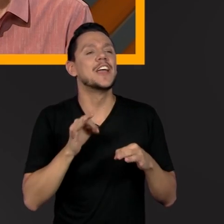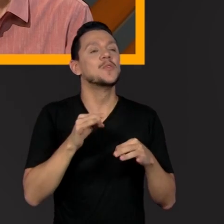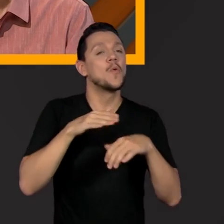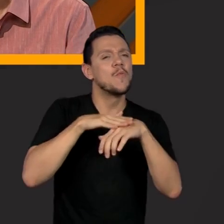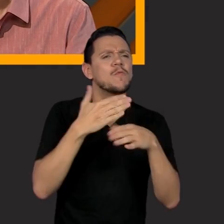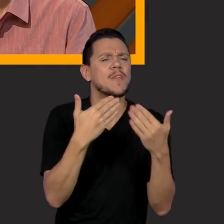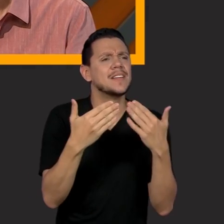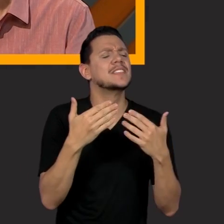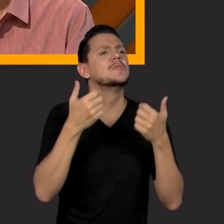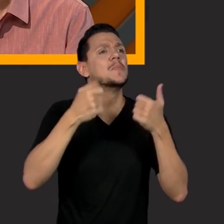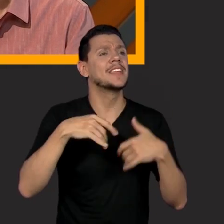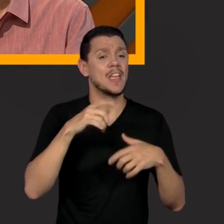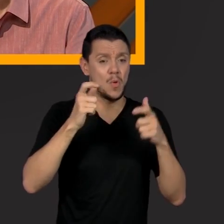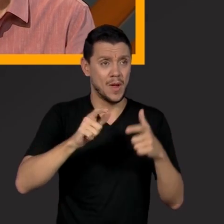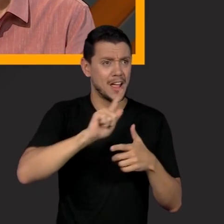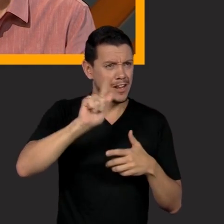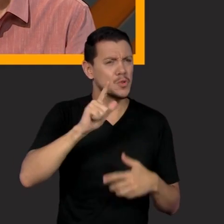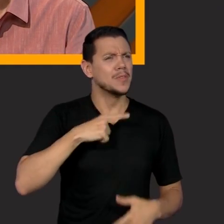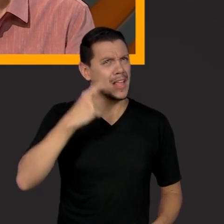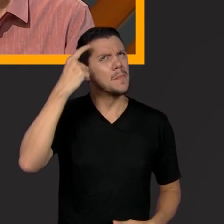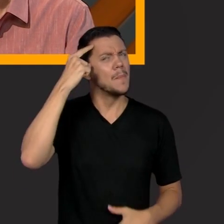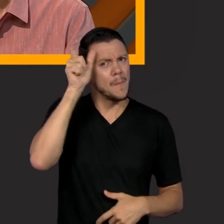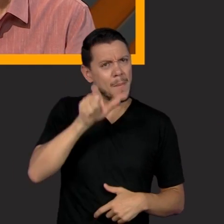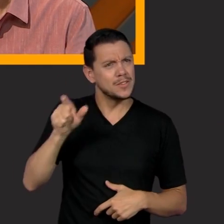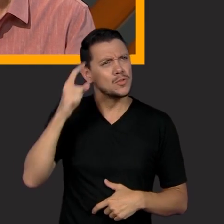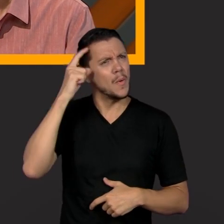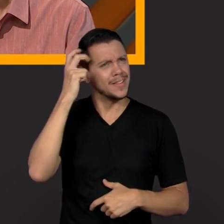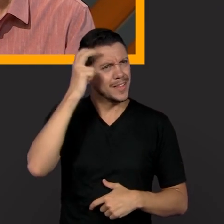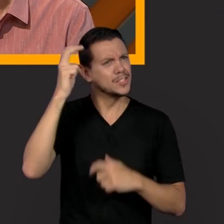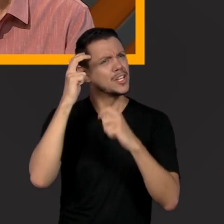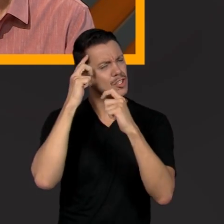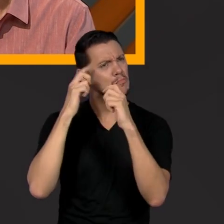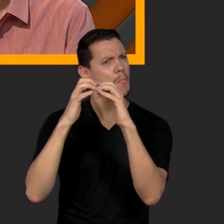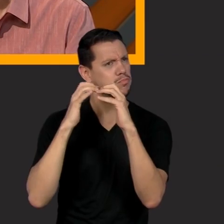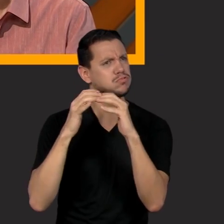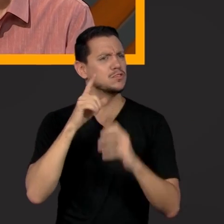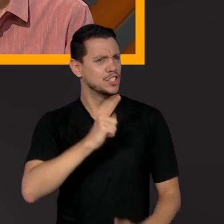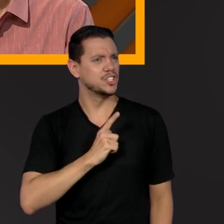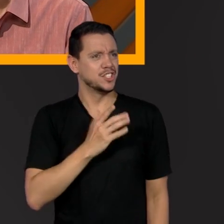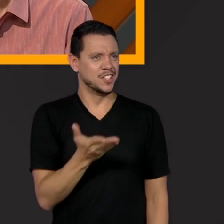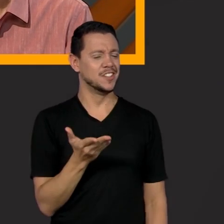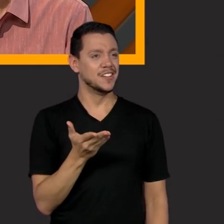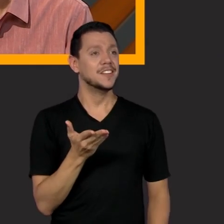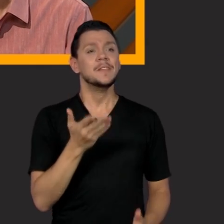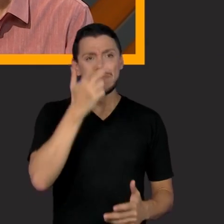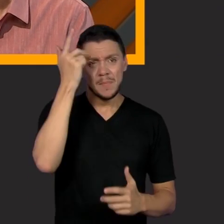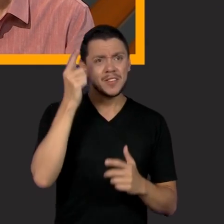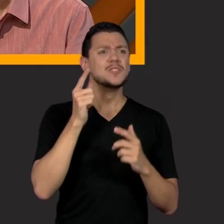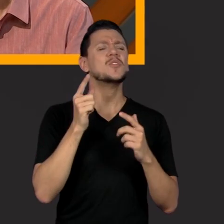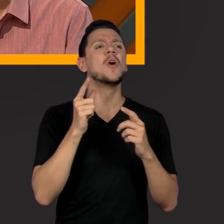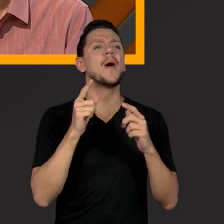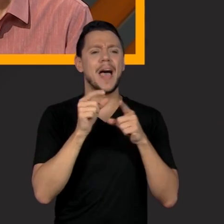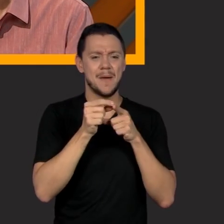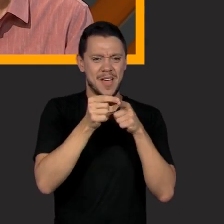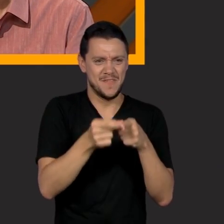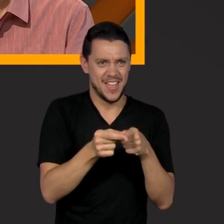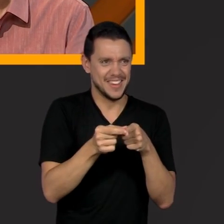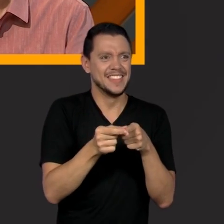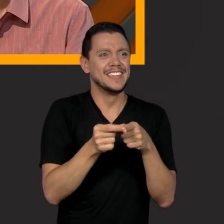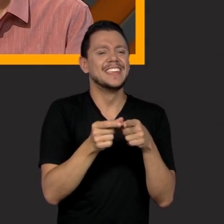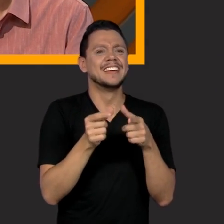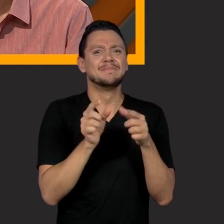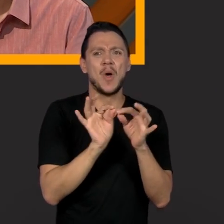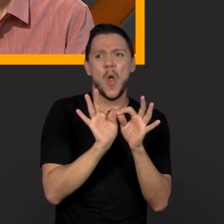Grajaú pensa, né? As pessoas do Grajaú pensam. Porque, assim, as pessoas que estão muito longe da periferia não têm noção